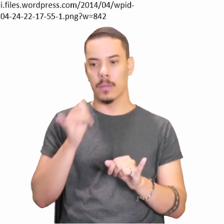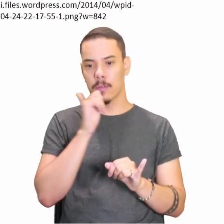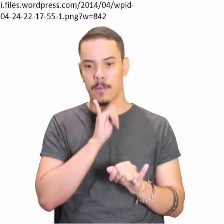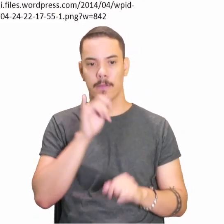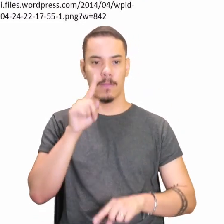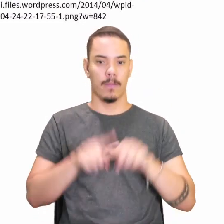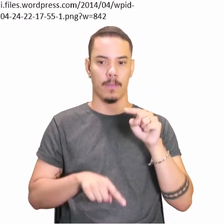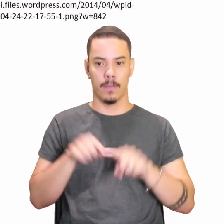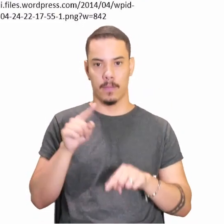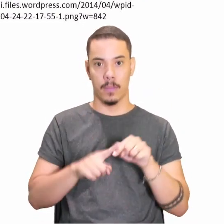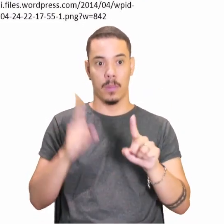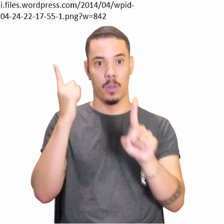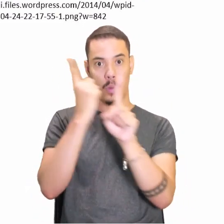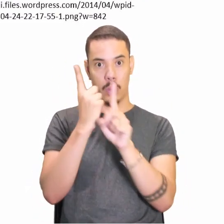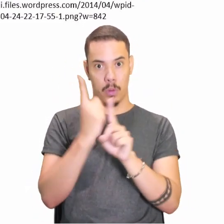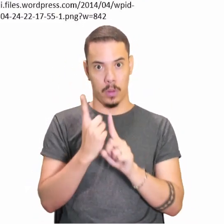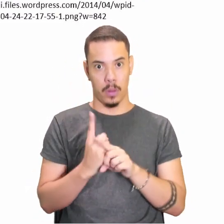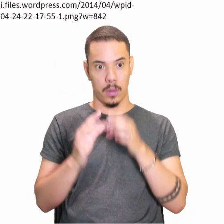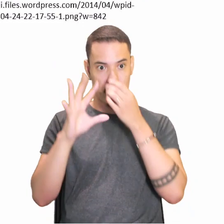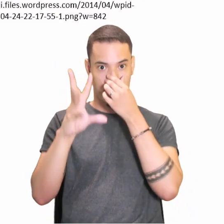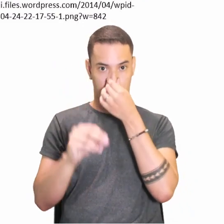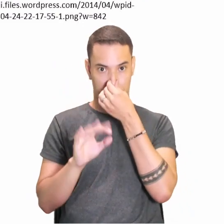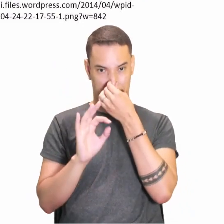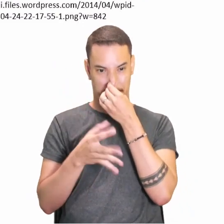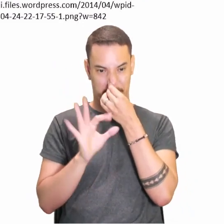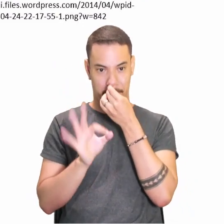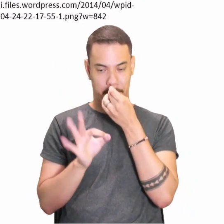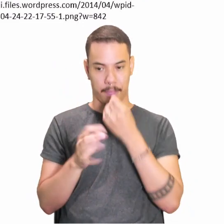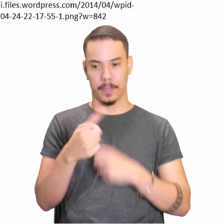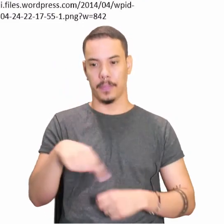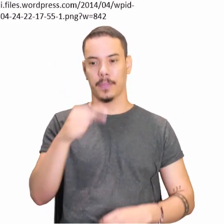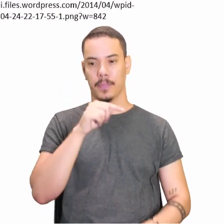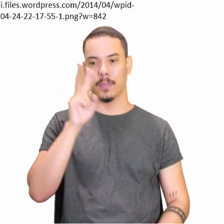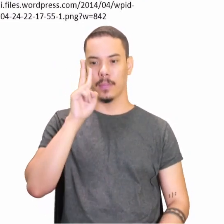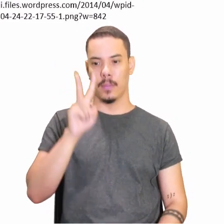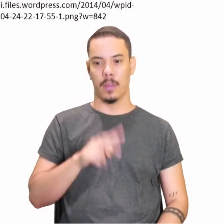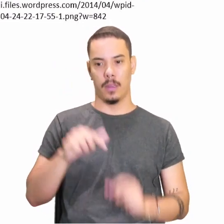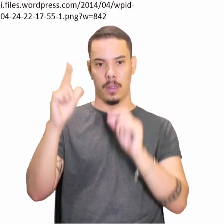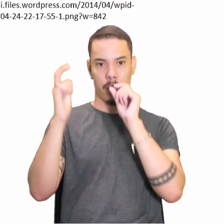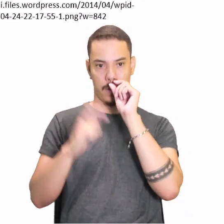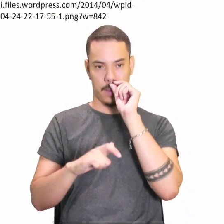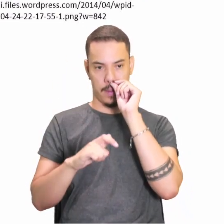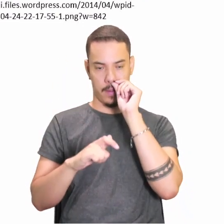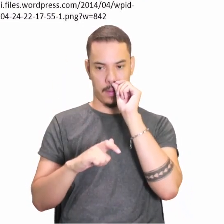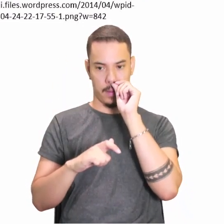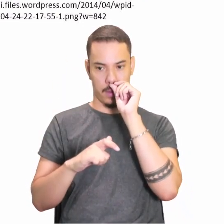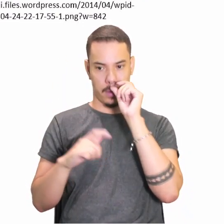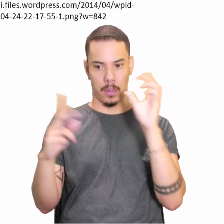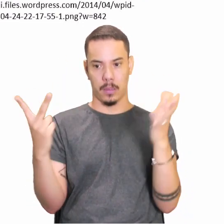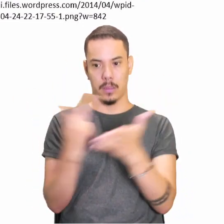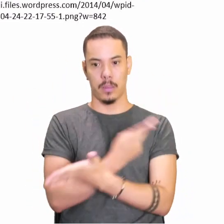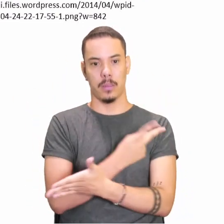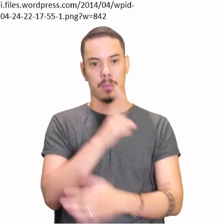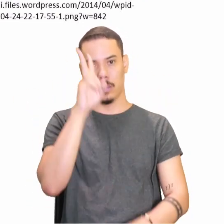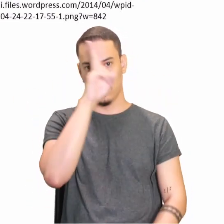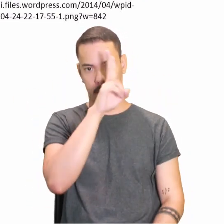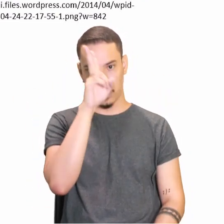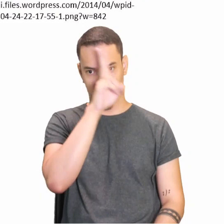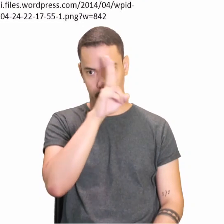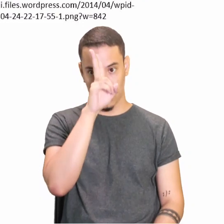os elementos da narrativa, certo? Visualizar onde é que está acontecendo, onde aconteceu essa